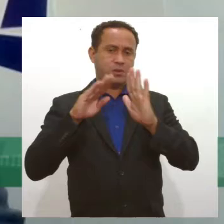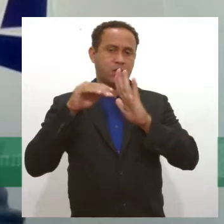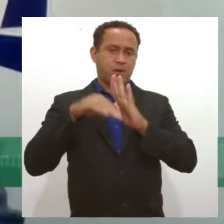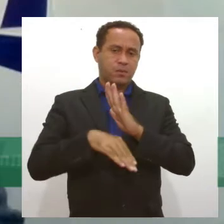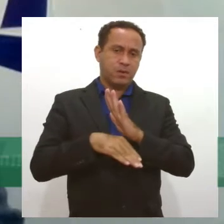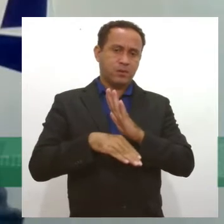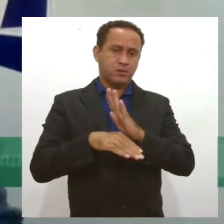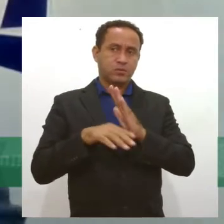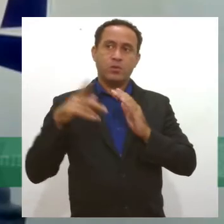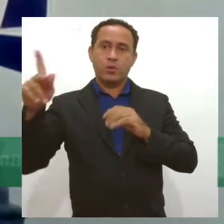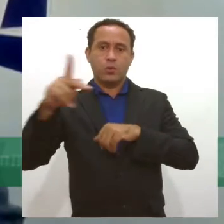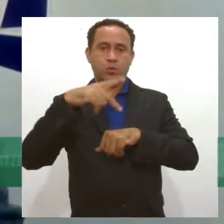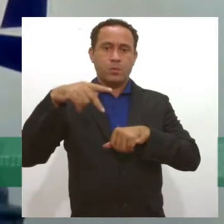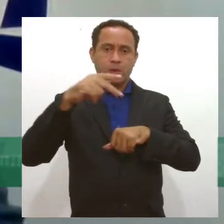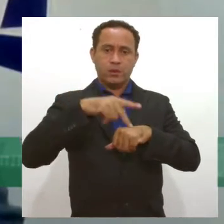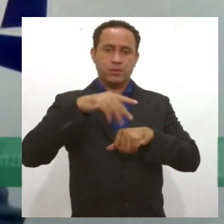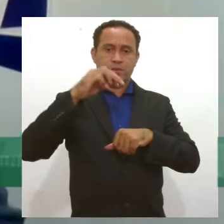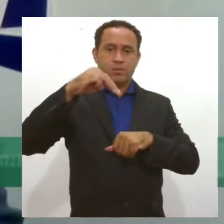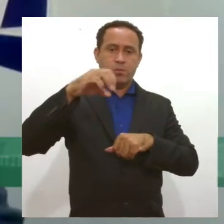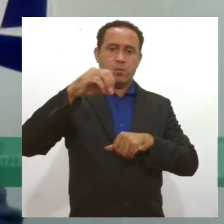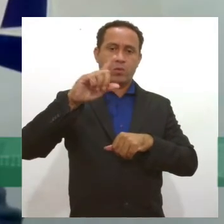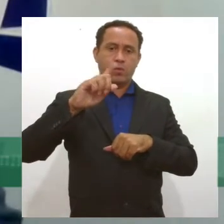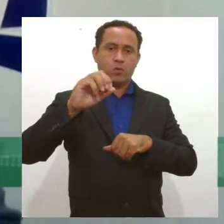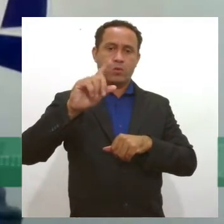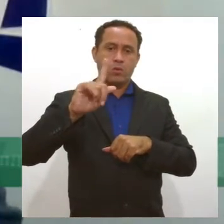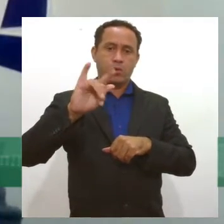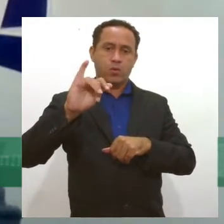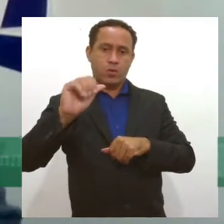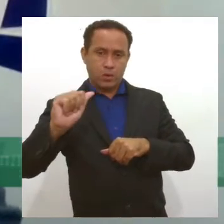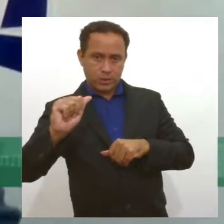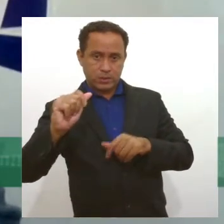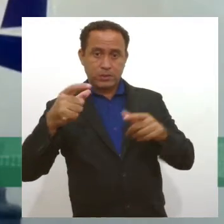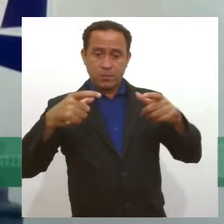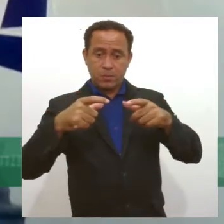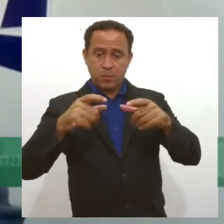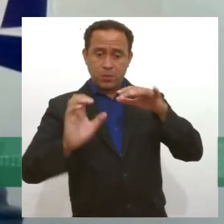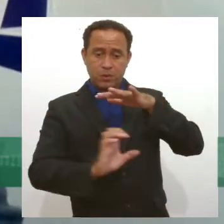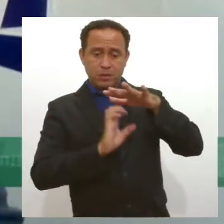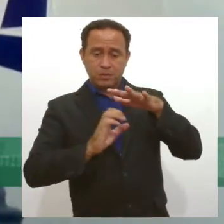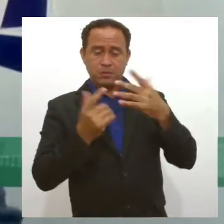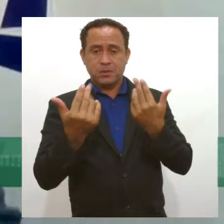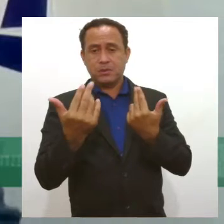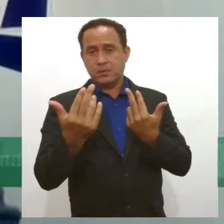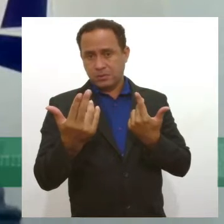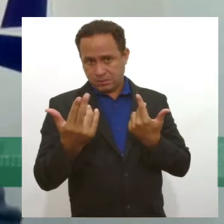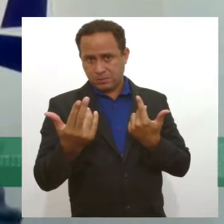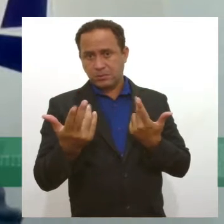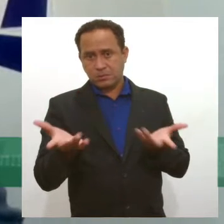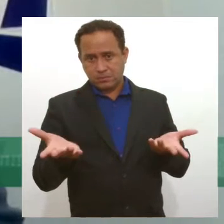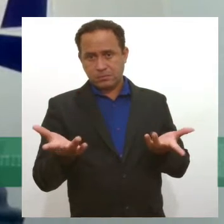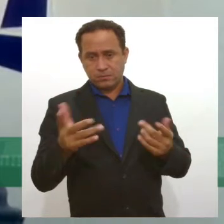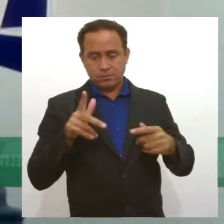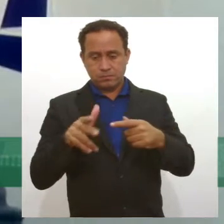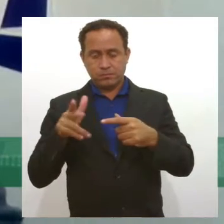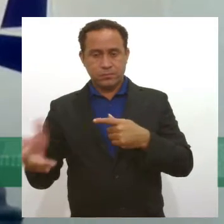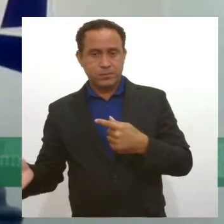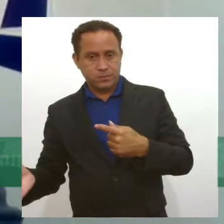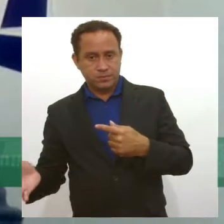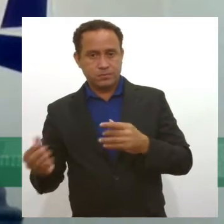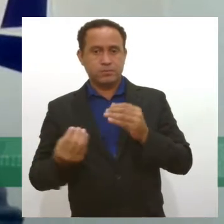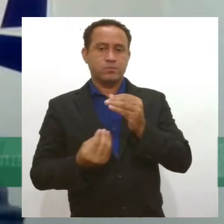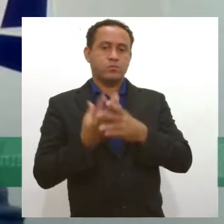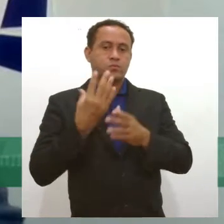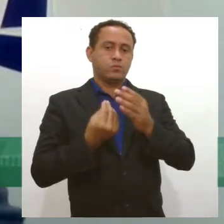Mongólia. Né? Então, nós temos poucas empresas acessando esse tipo. Essa barreira foi rompida a partir do surgimento